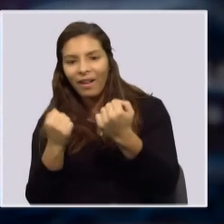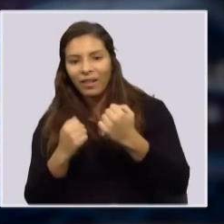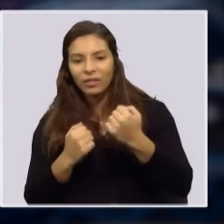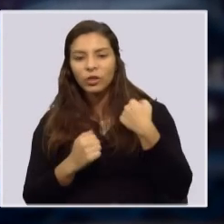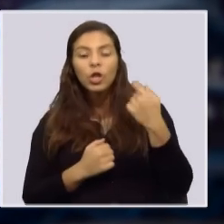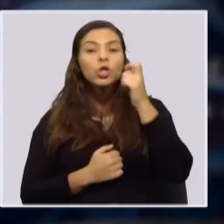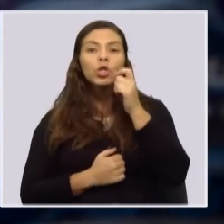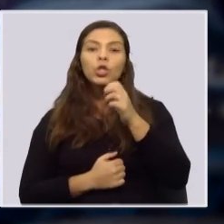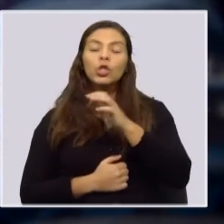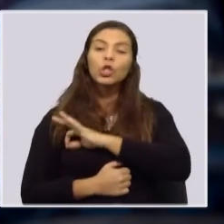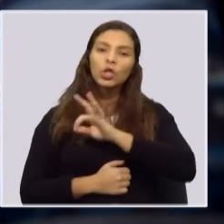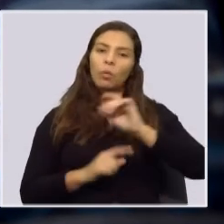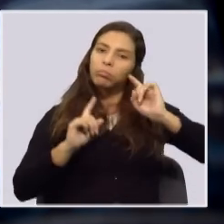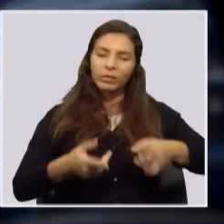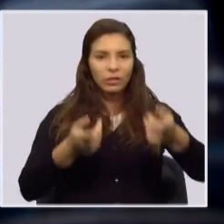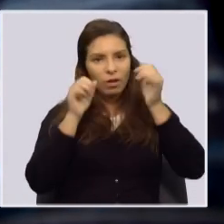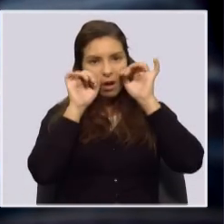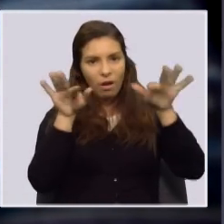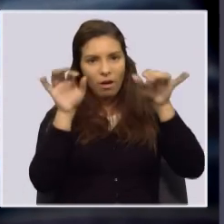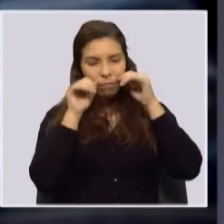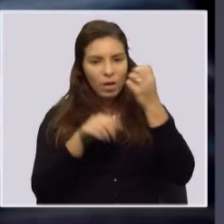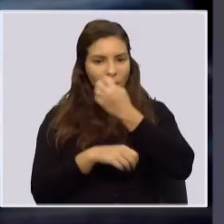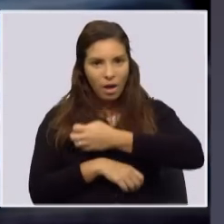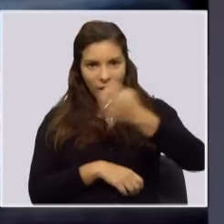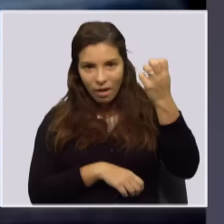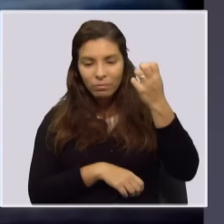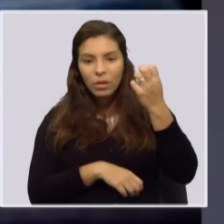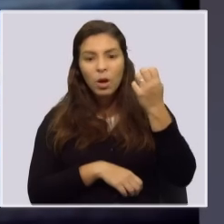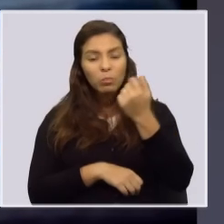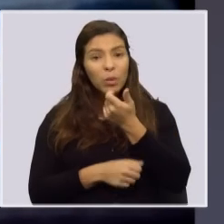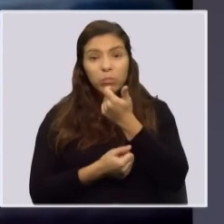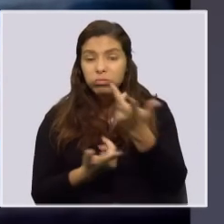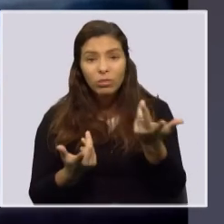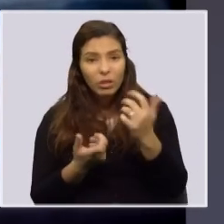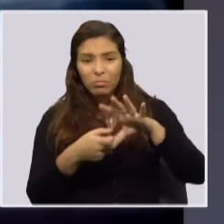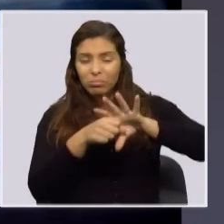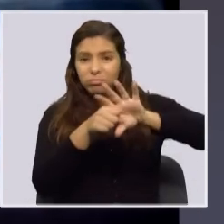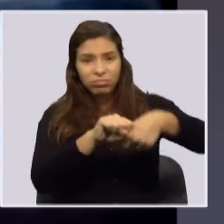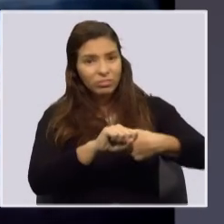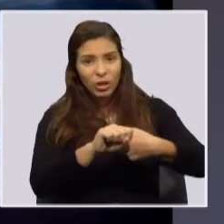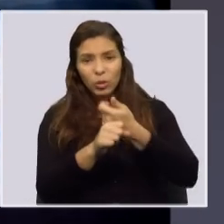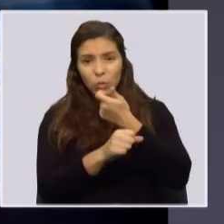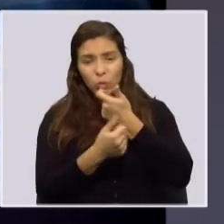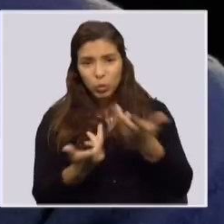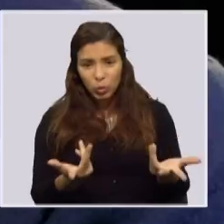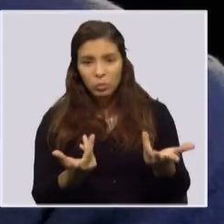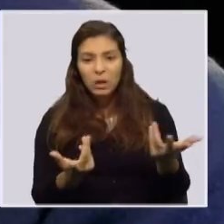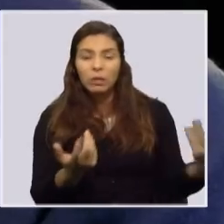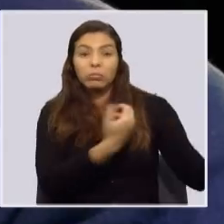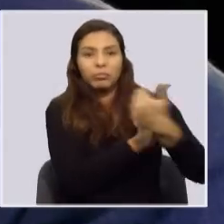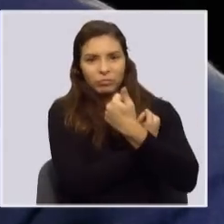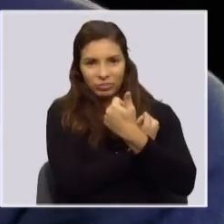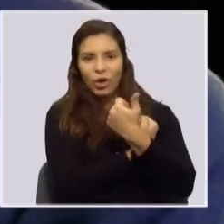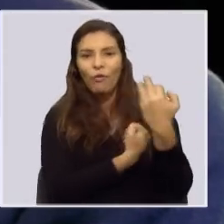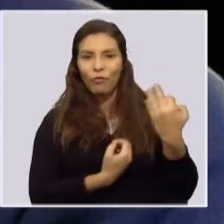E assim que ele entrou dentro do carro, o senhor desata a chorar, a gritar mesmo, porque tinha perdido tudo, e foi